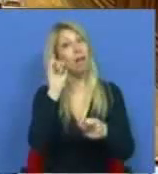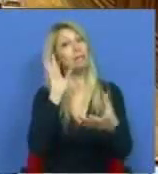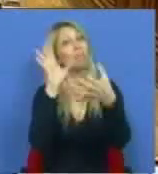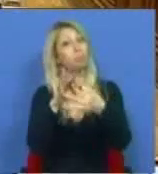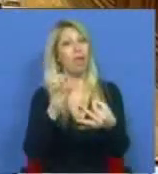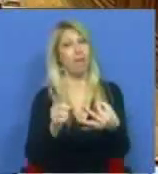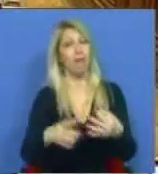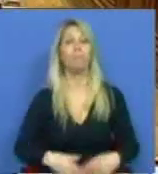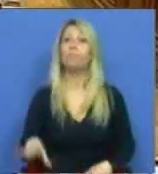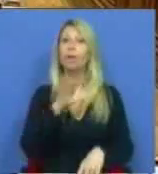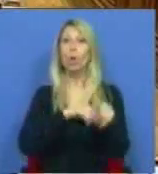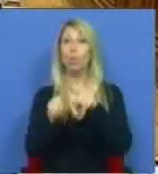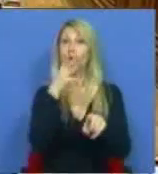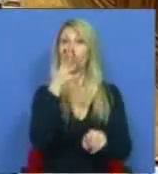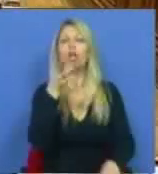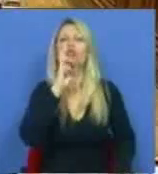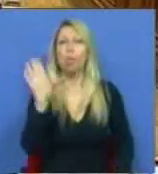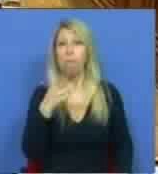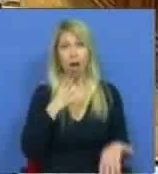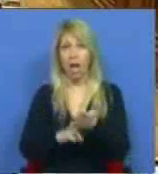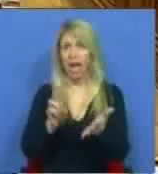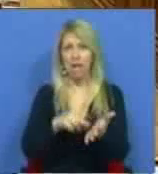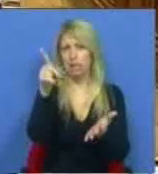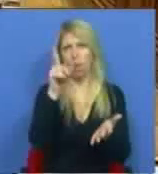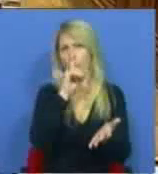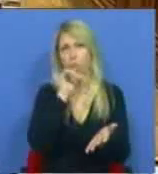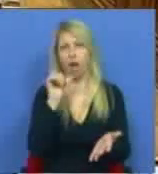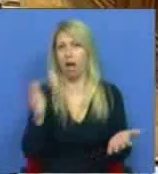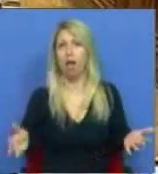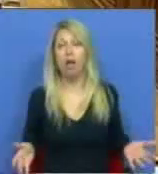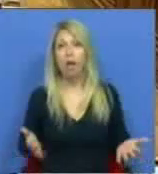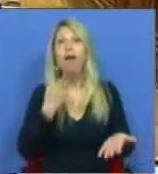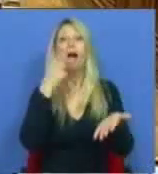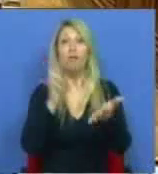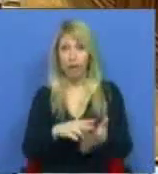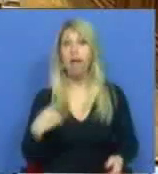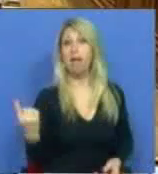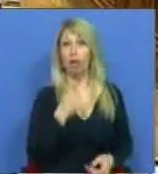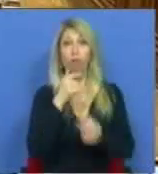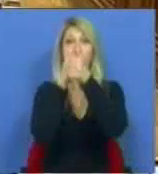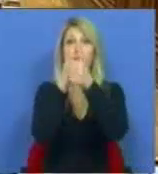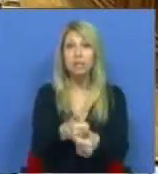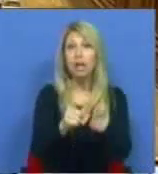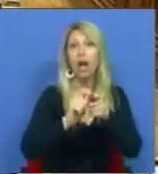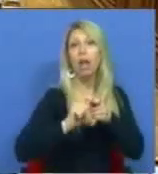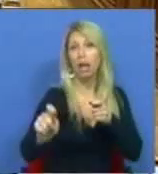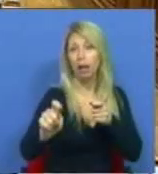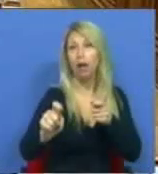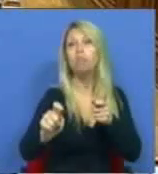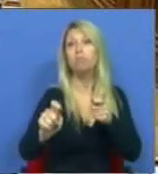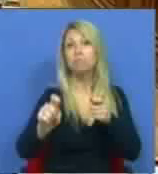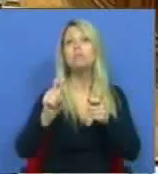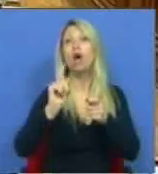O Sr. Deputado, desculpe, mas não tem razão. A verdade é que nós vamos seguir uma linha que temos seguido, que